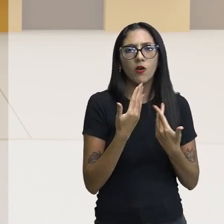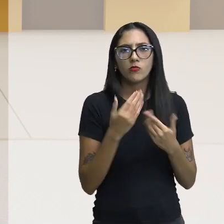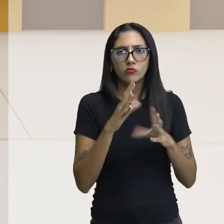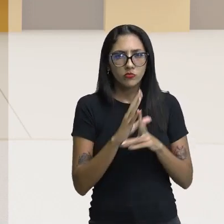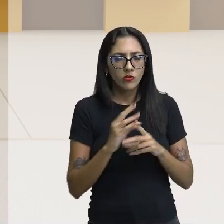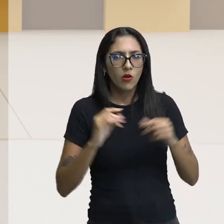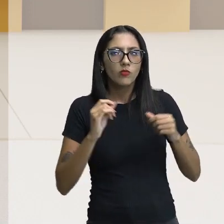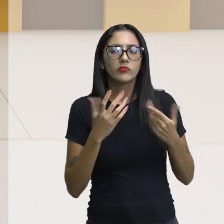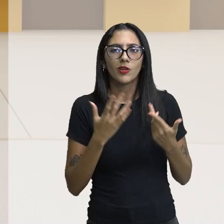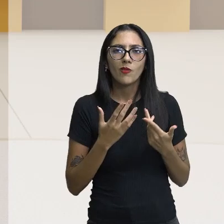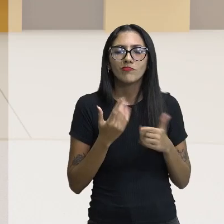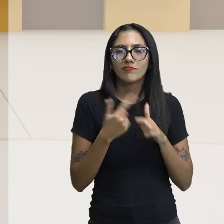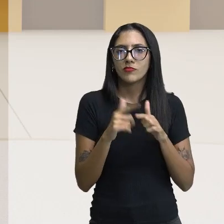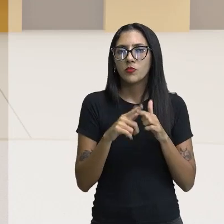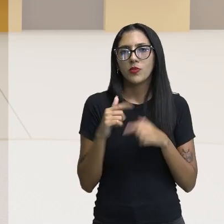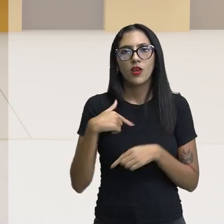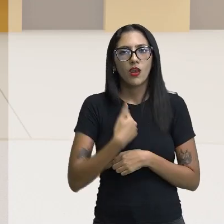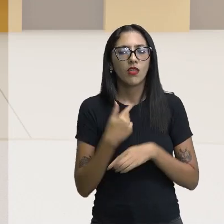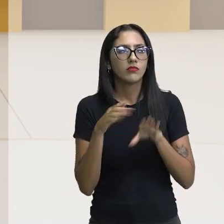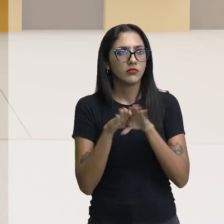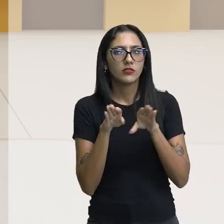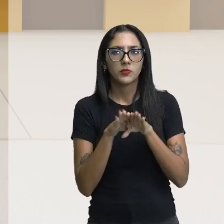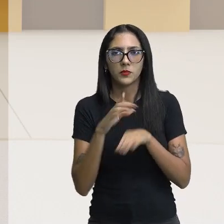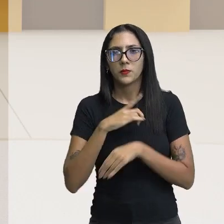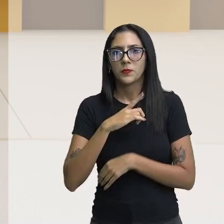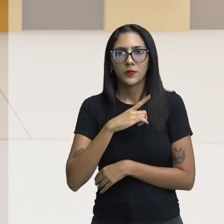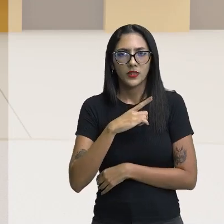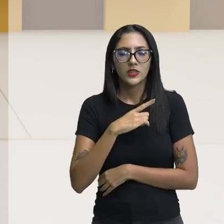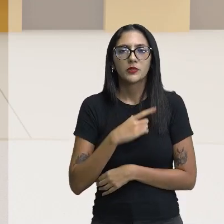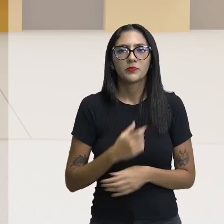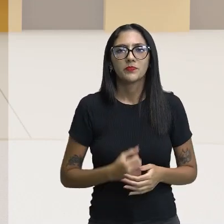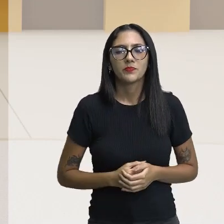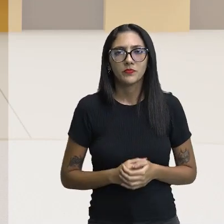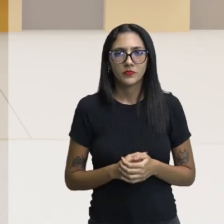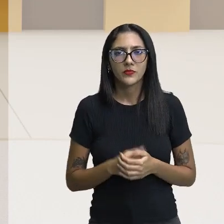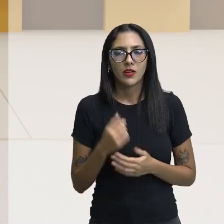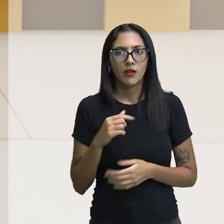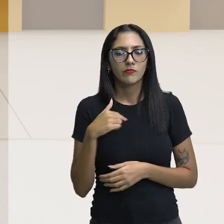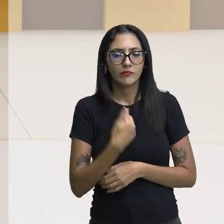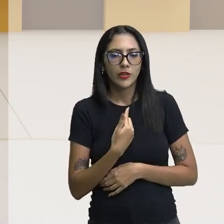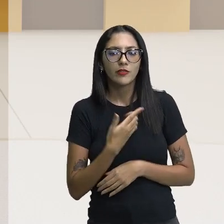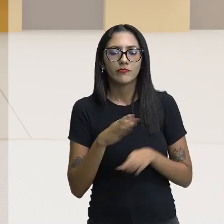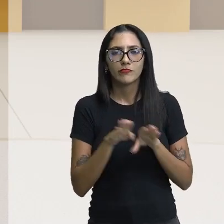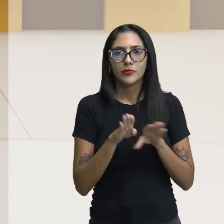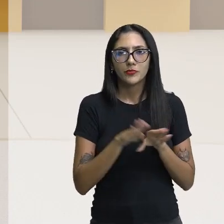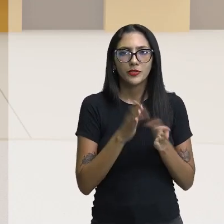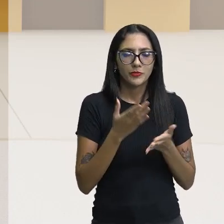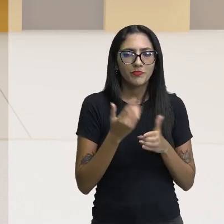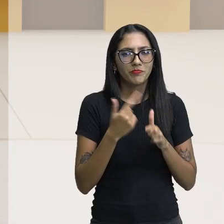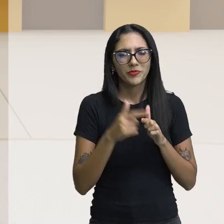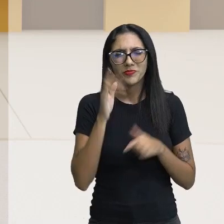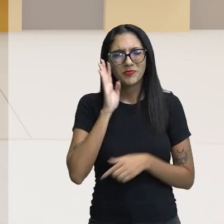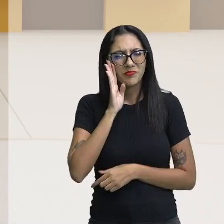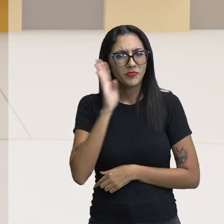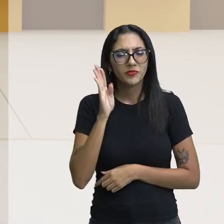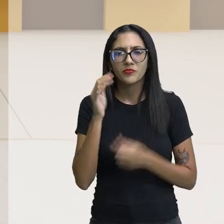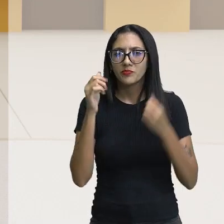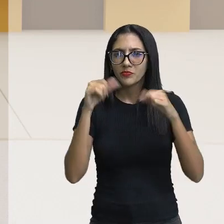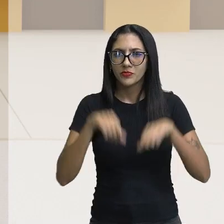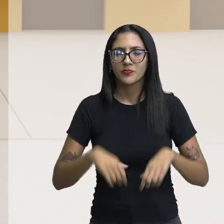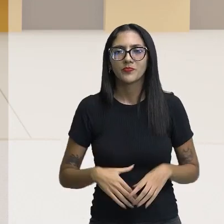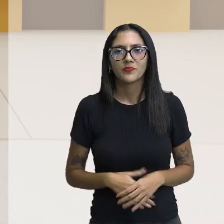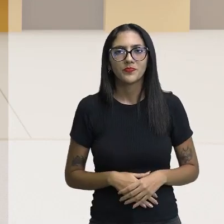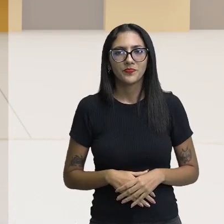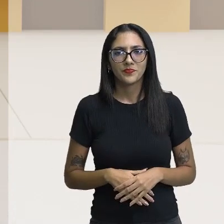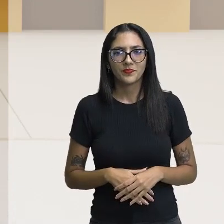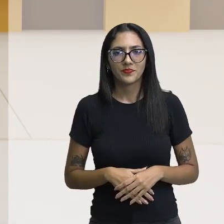certeza nós também somos influenciados por isso. Nós também seremos totalmente prejudicados com isso.